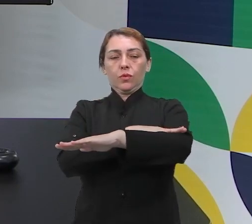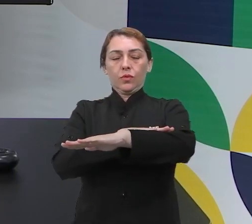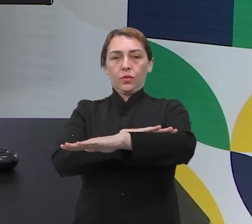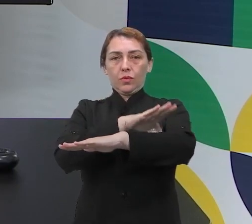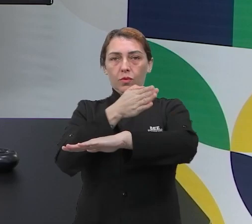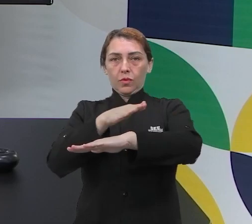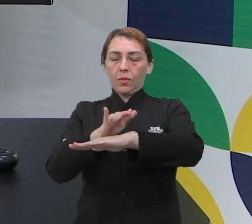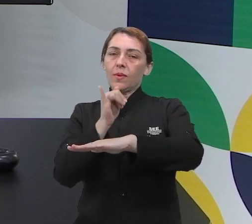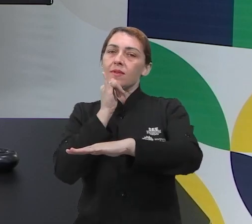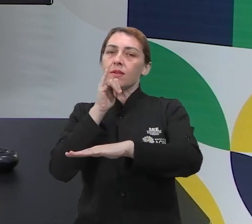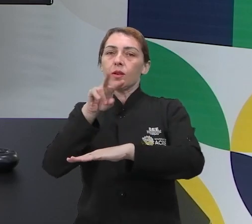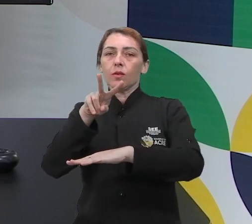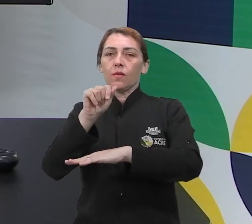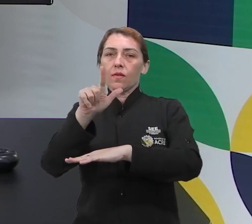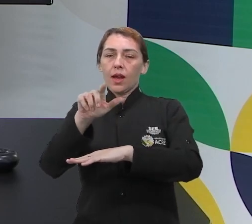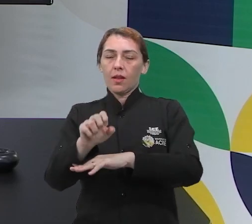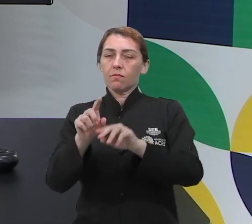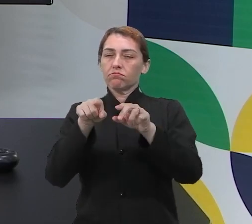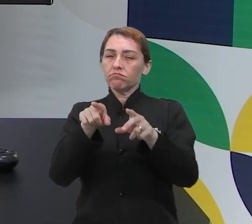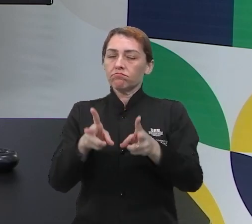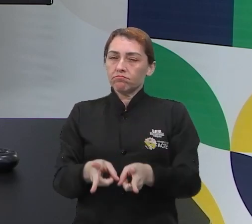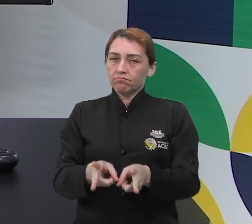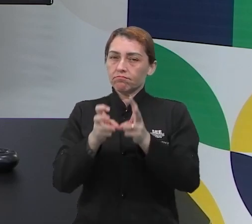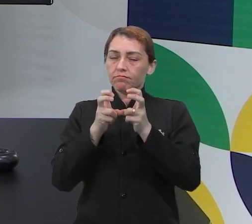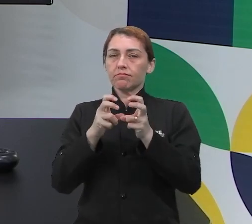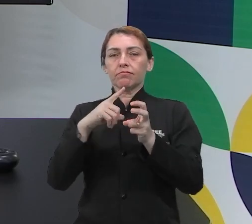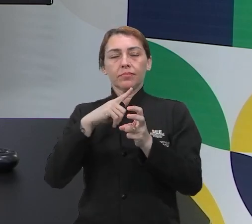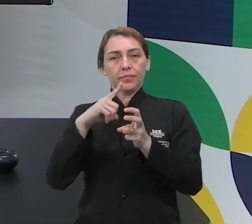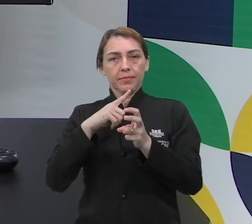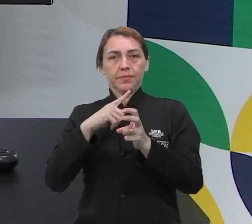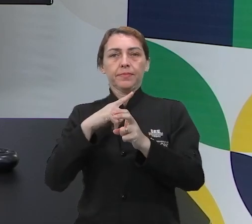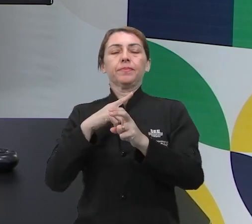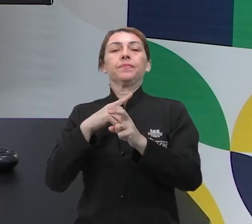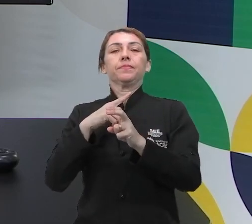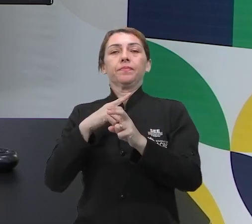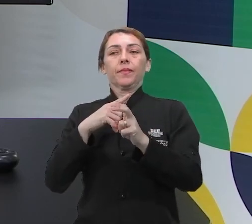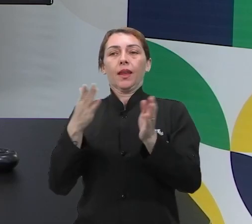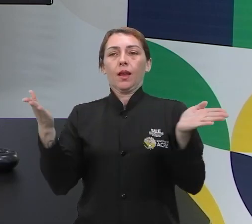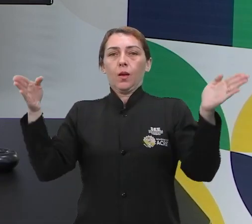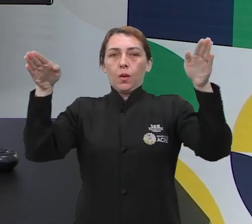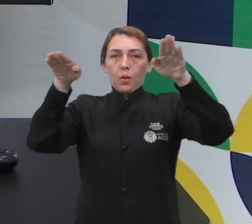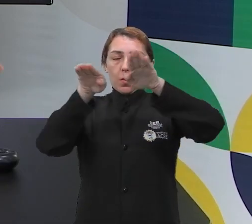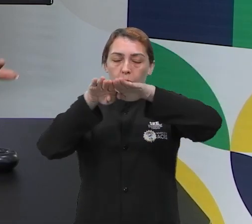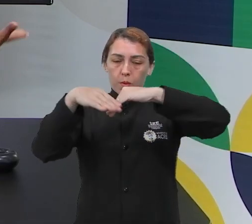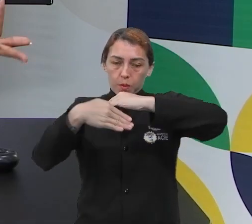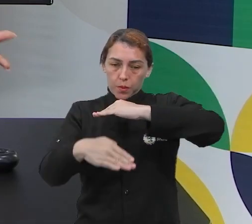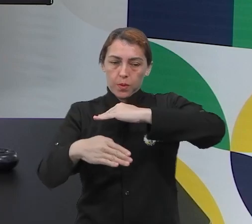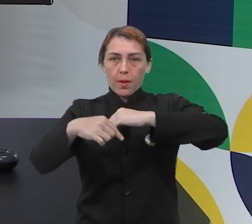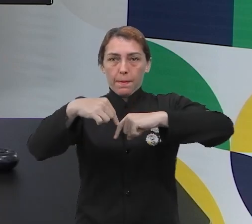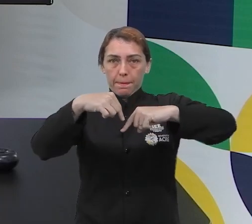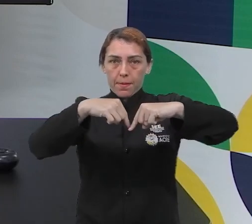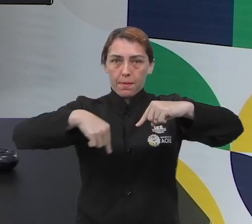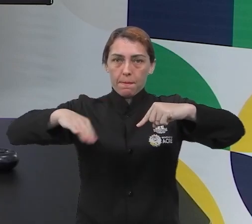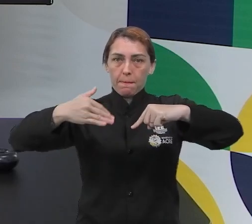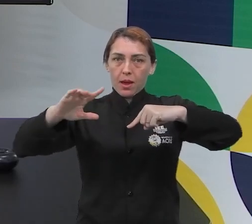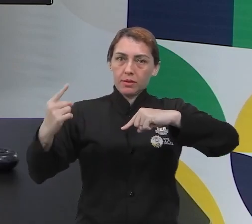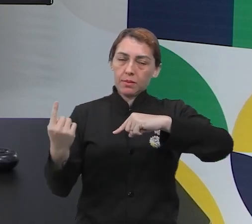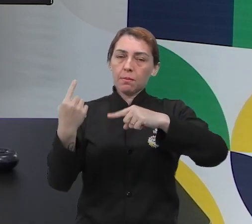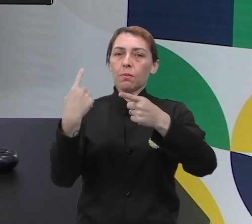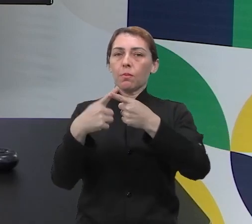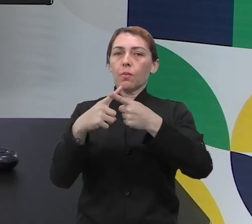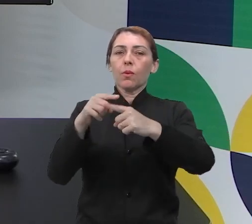exemplo, num vale, né, você consegue perceber que ali nós temos a depressão ao meio e a parte ao redor são partes mais elevadas, né,